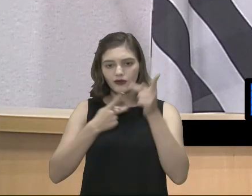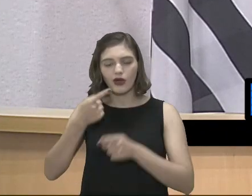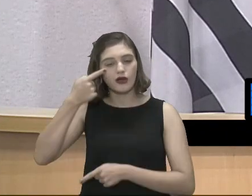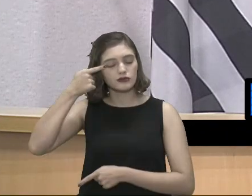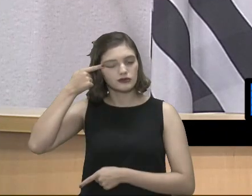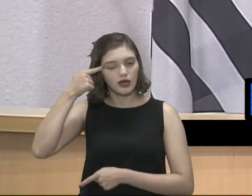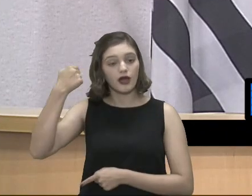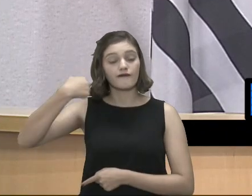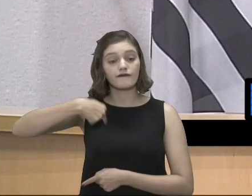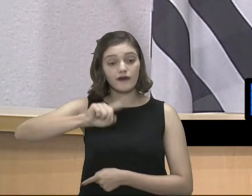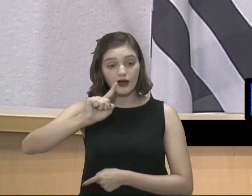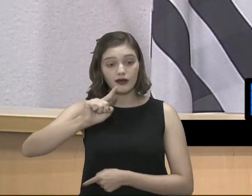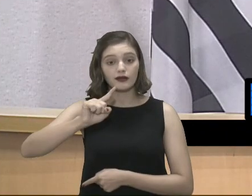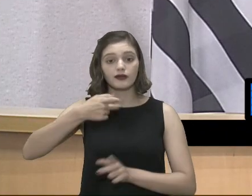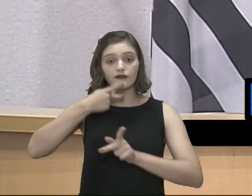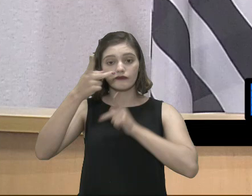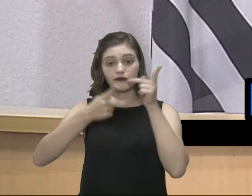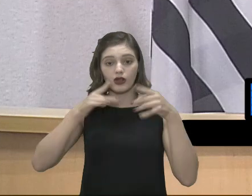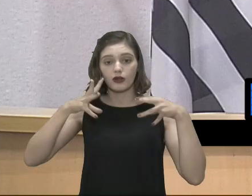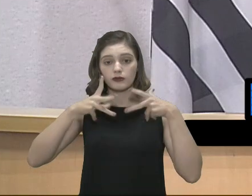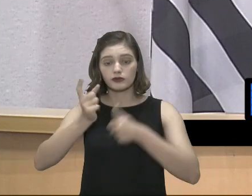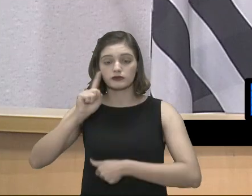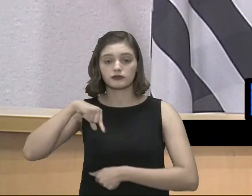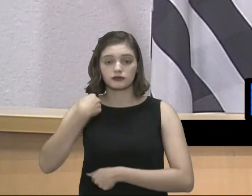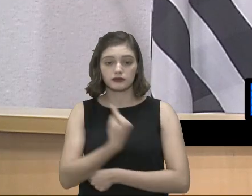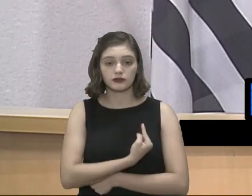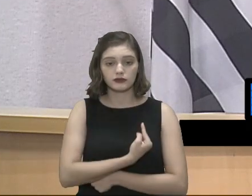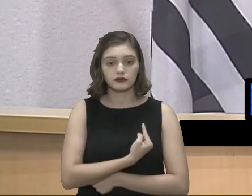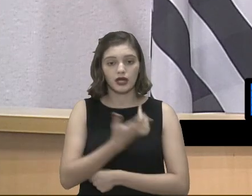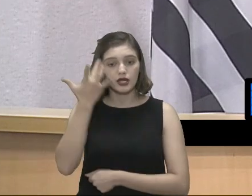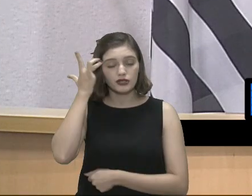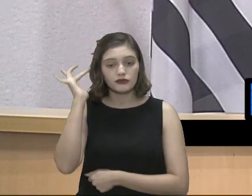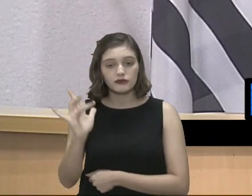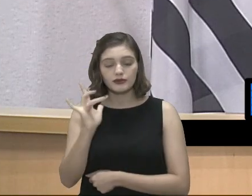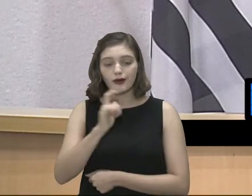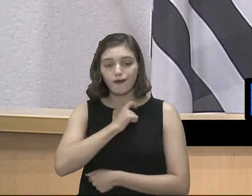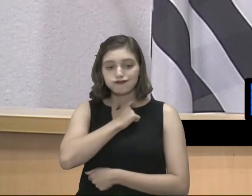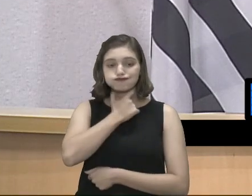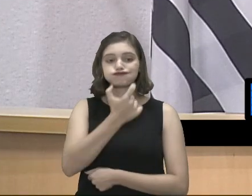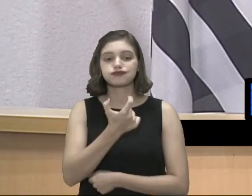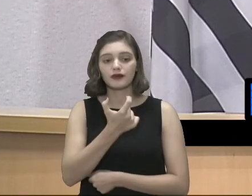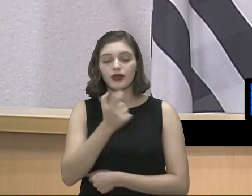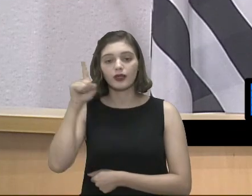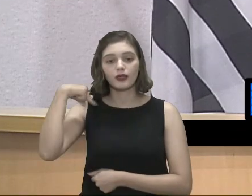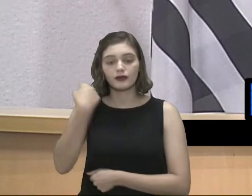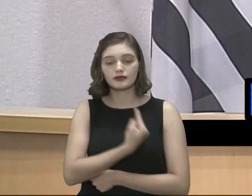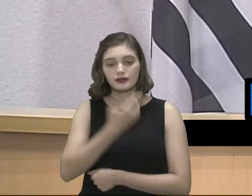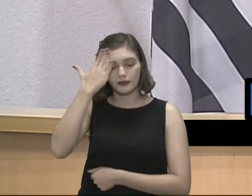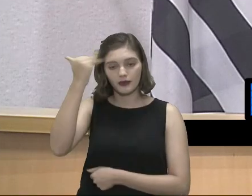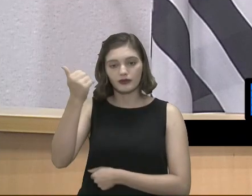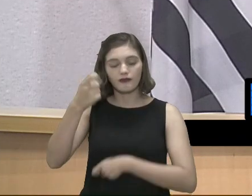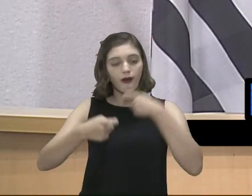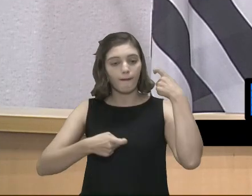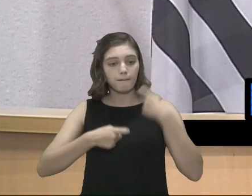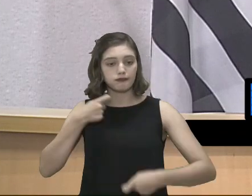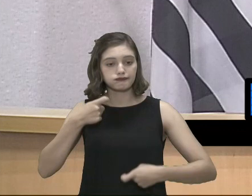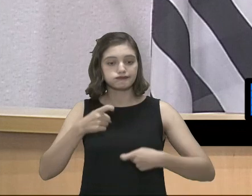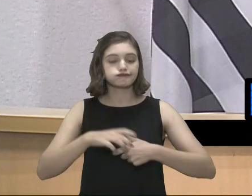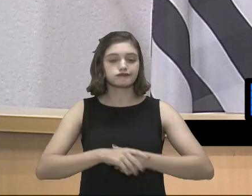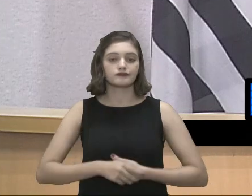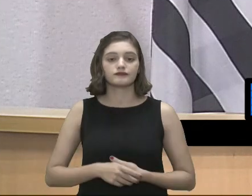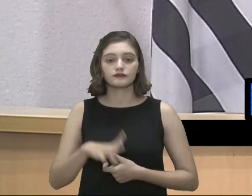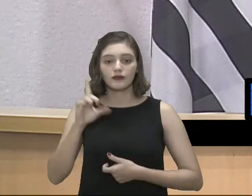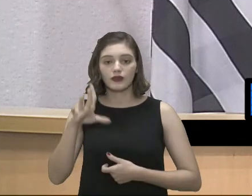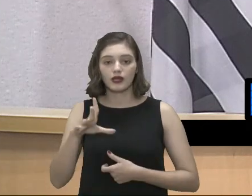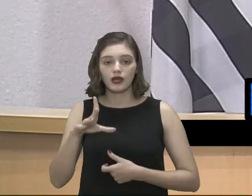vai e fala por nós. A gente não sabe falar, a gente sabe fazer sexo. A gente